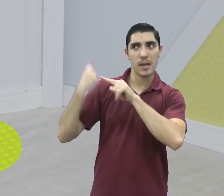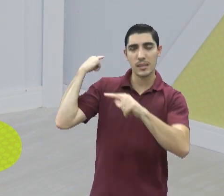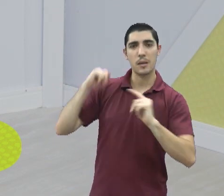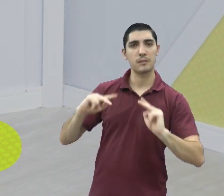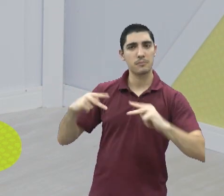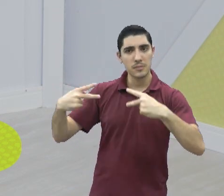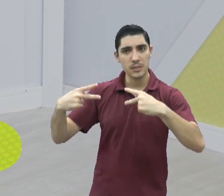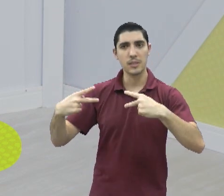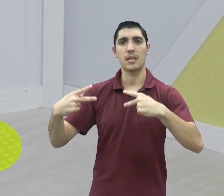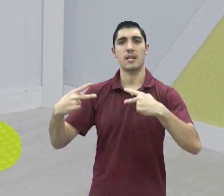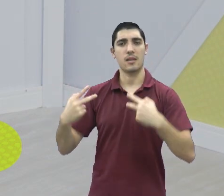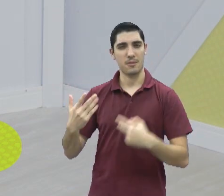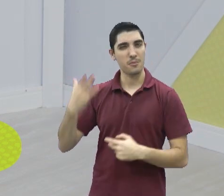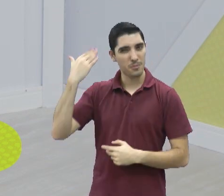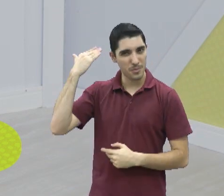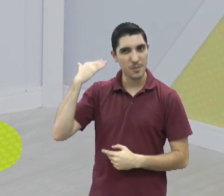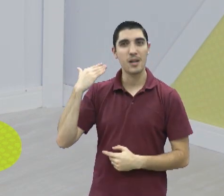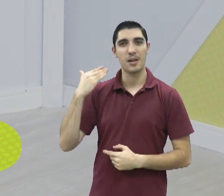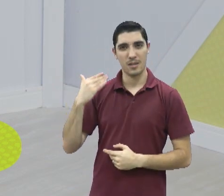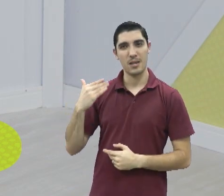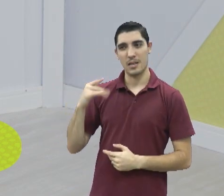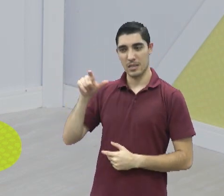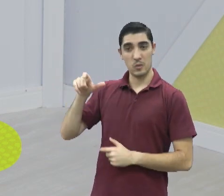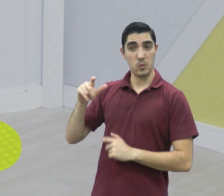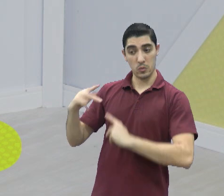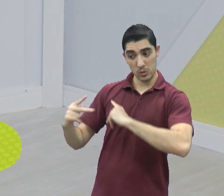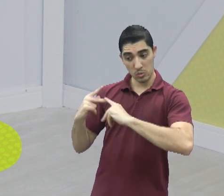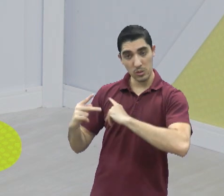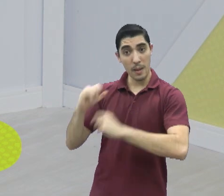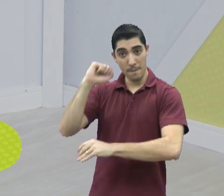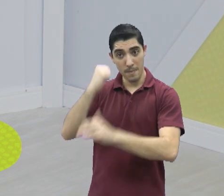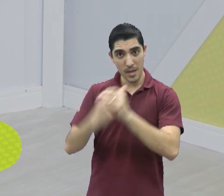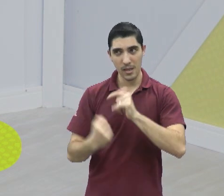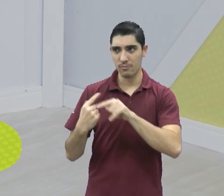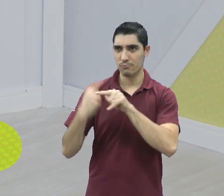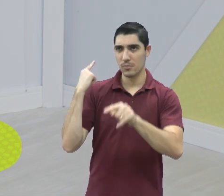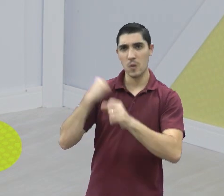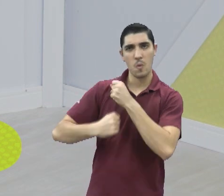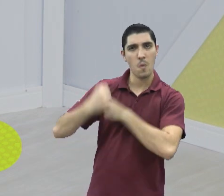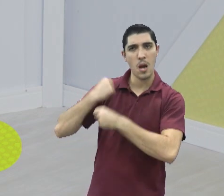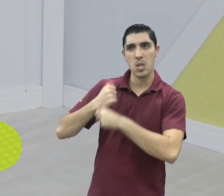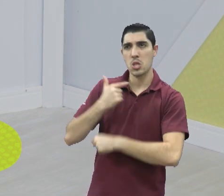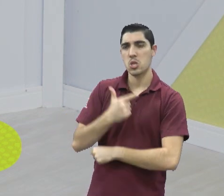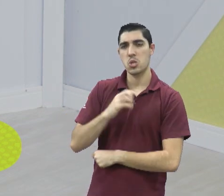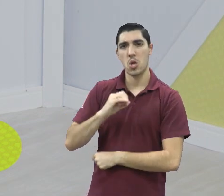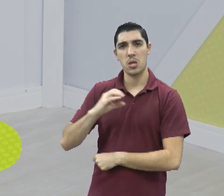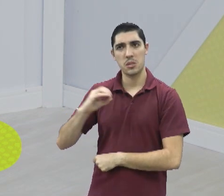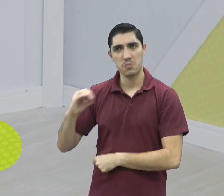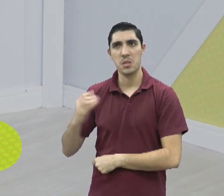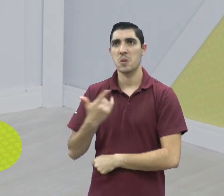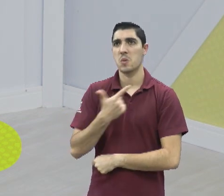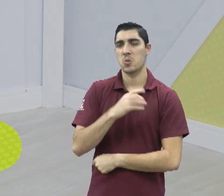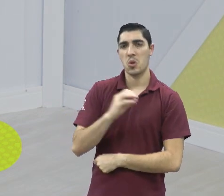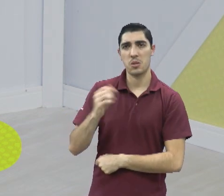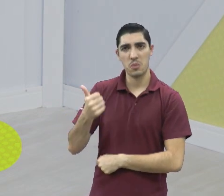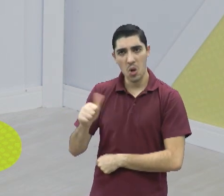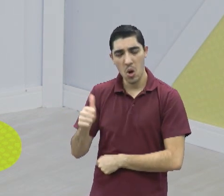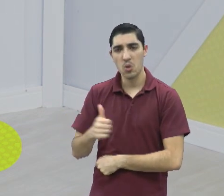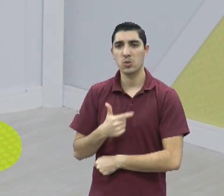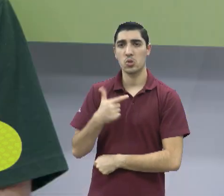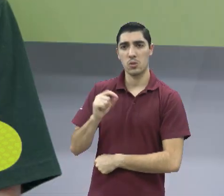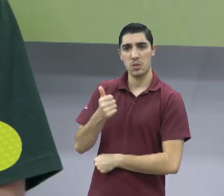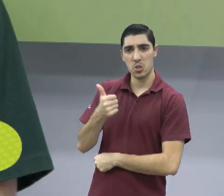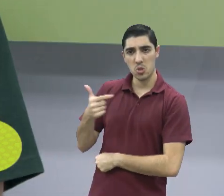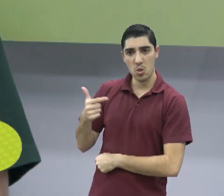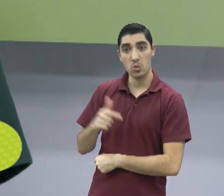nos tempos áureos do basquete, aquelas temporadas dos anos 2000, 2011, 2012. 2012 eu estava lá